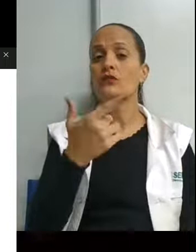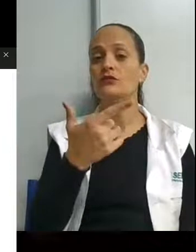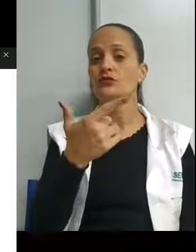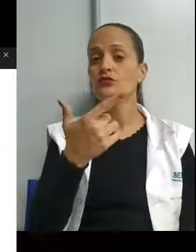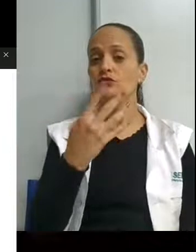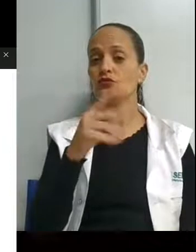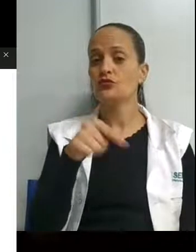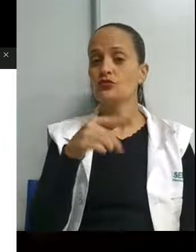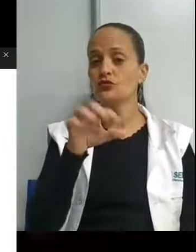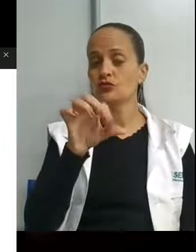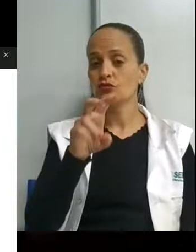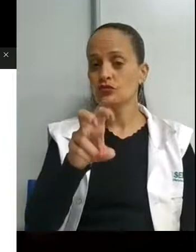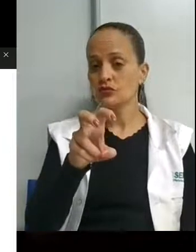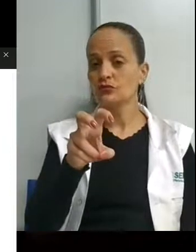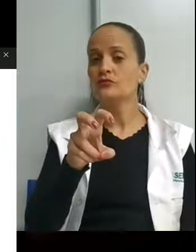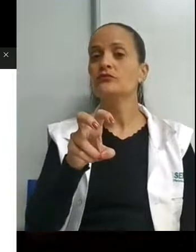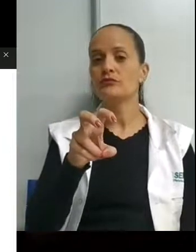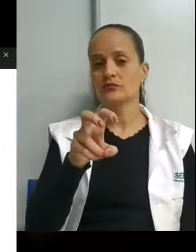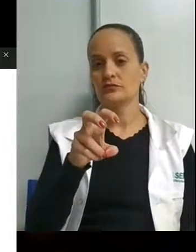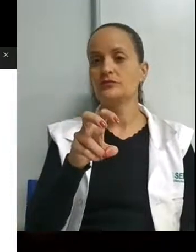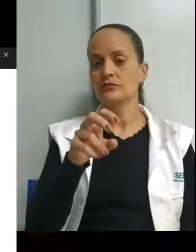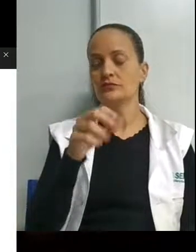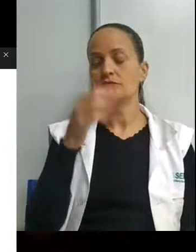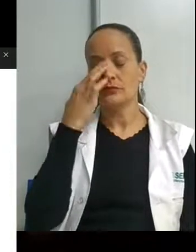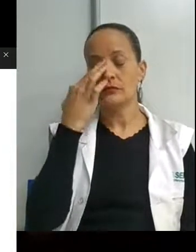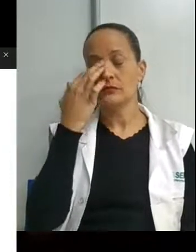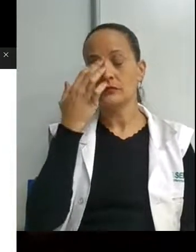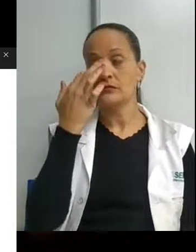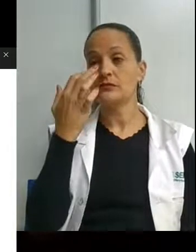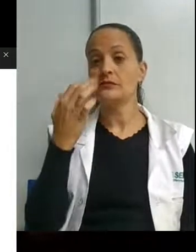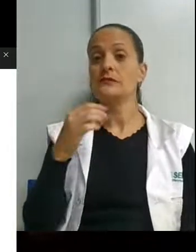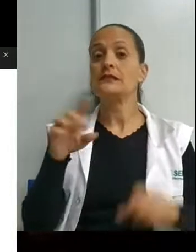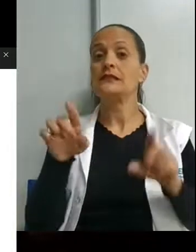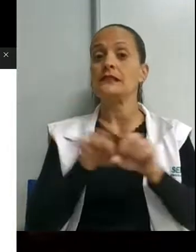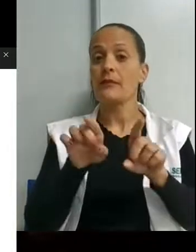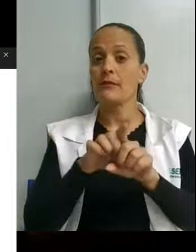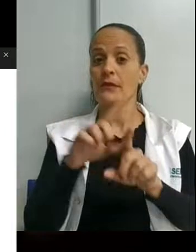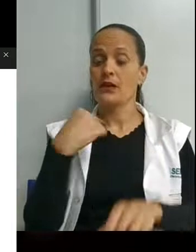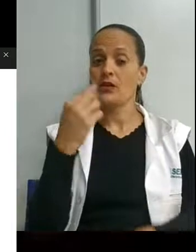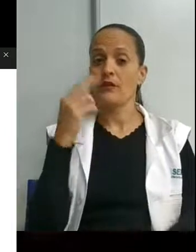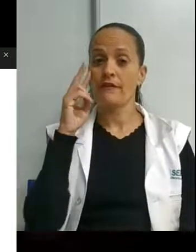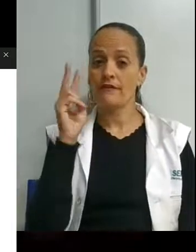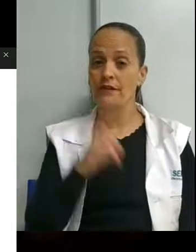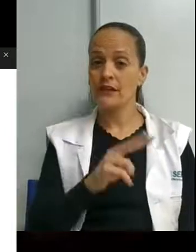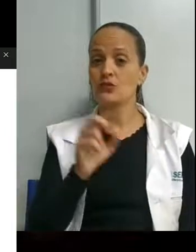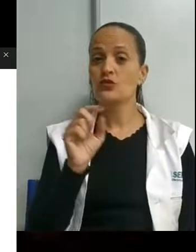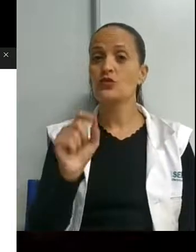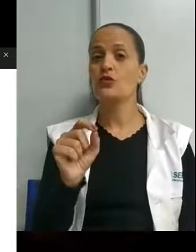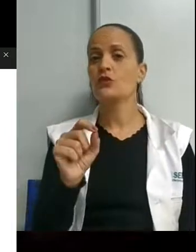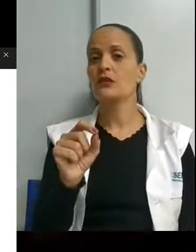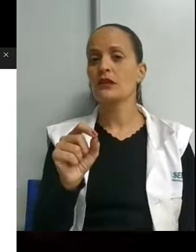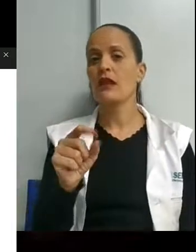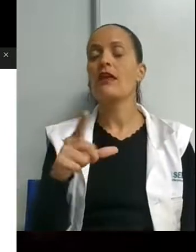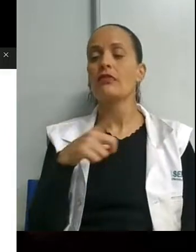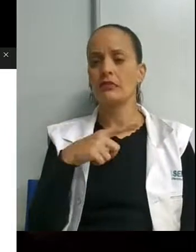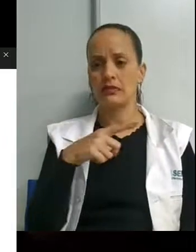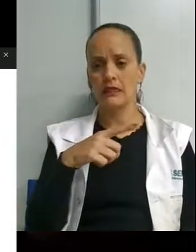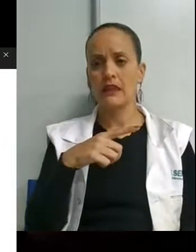quê? Contando com os cabos também, né? Então, a gente viu também que os cabos, eles têm uma pequena queda de tensão,